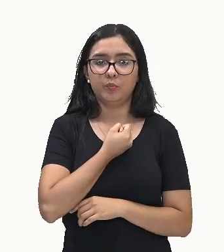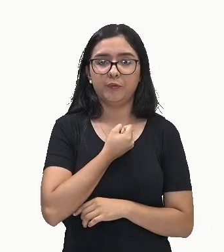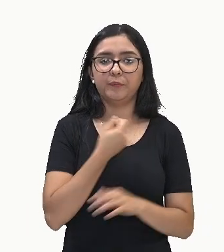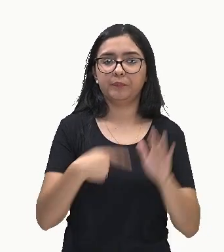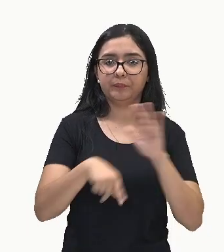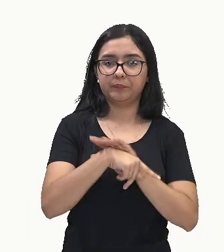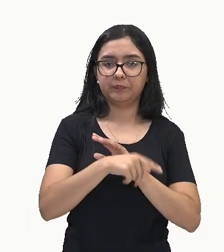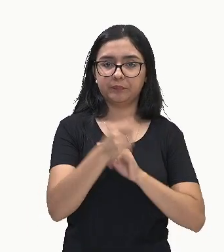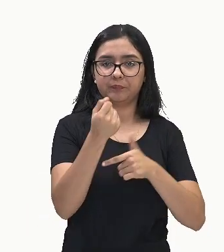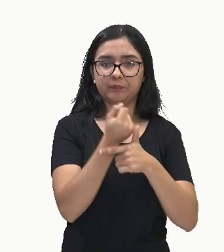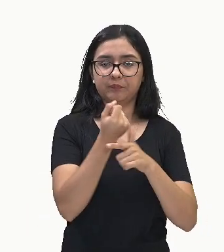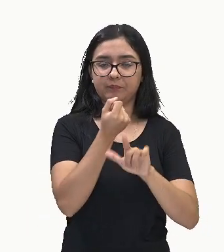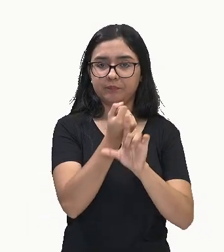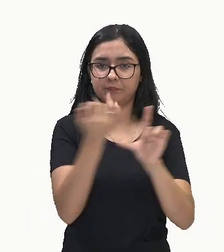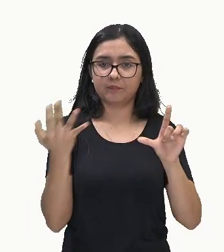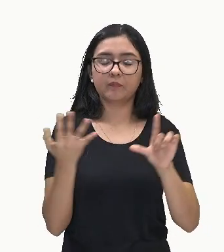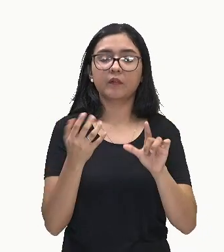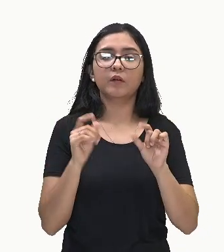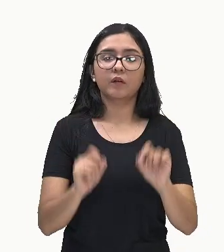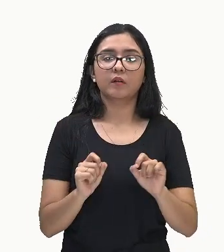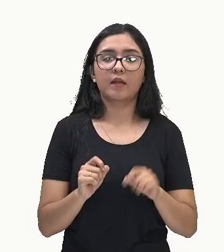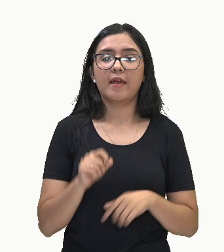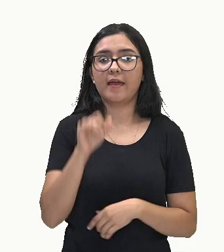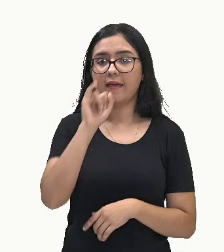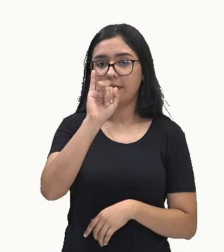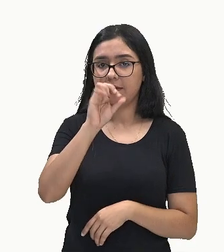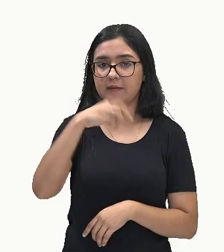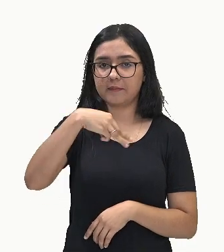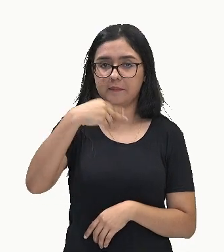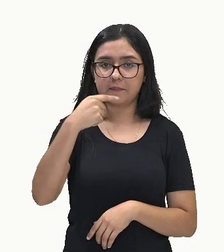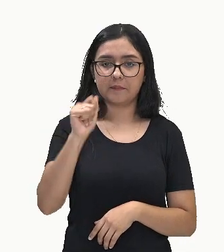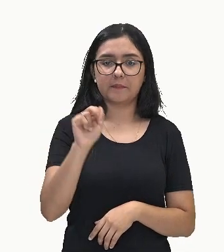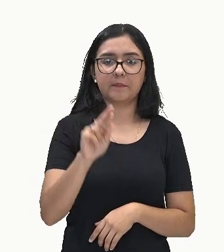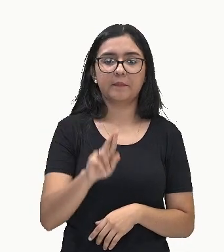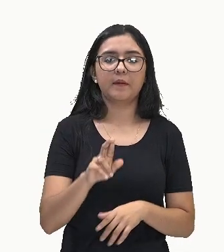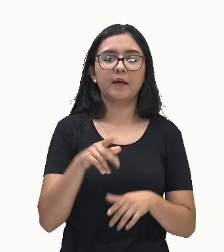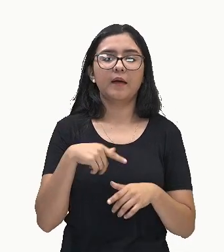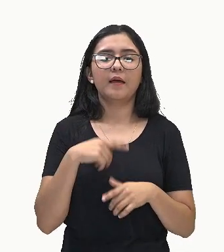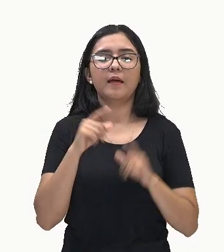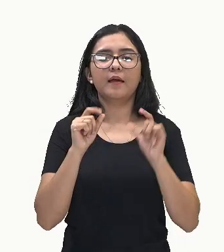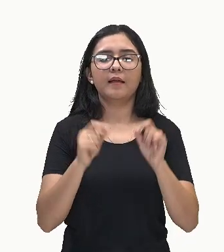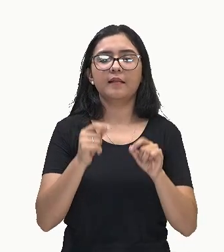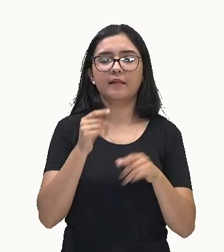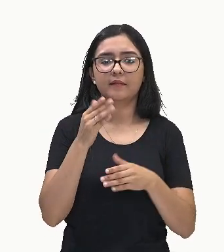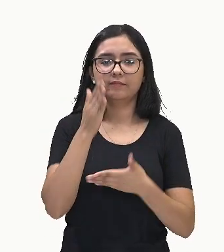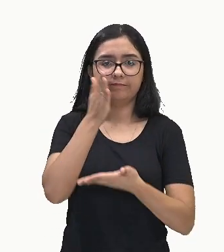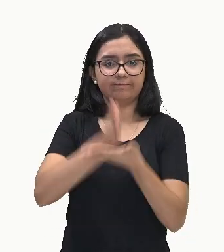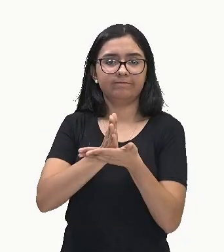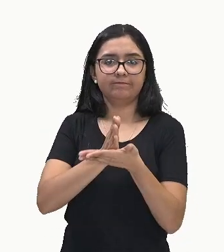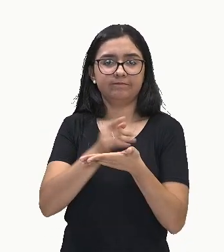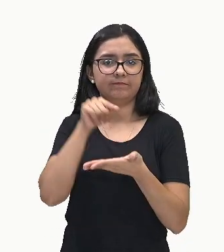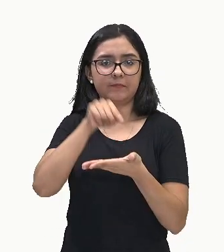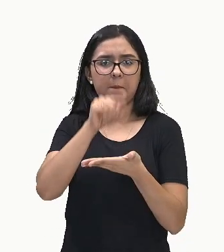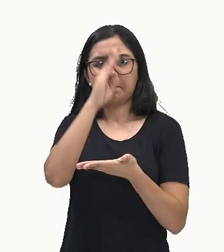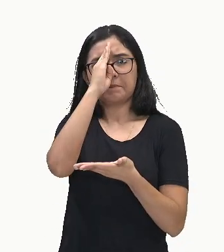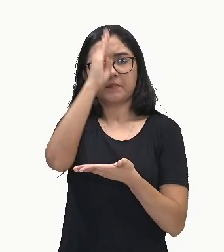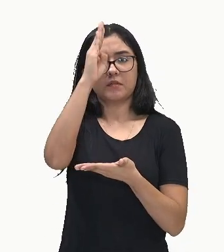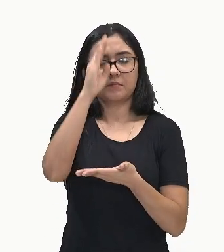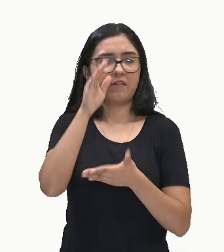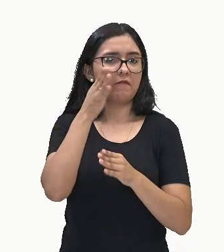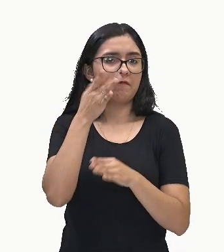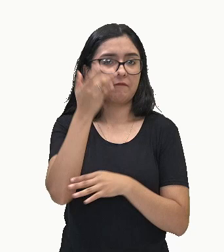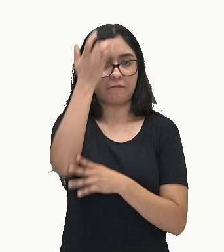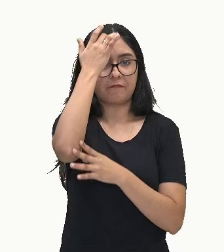né do conjunto é ímpar a mediana é o termo central e é muito fácil de ser identificado